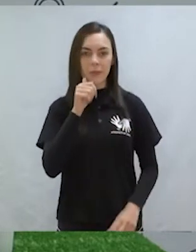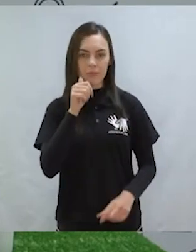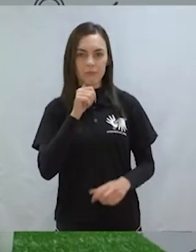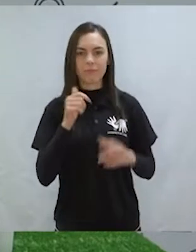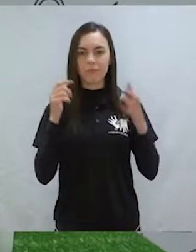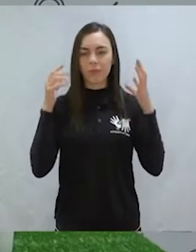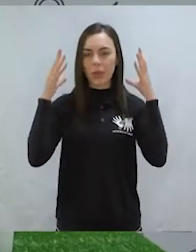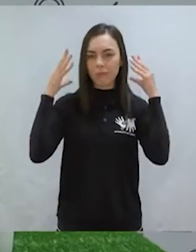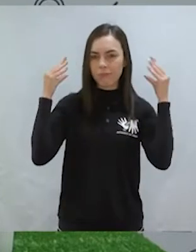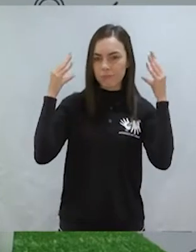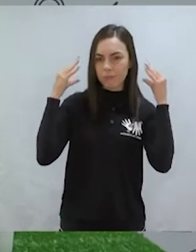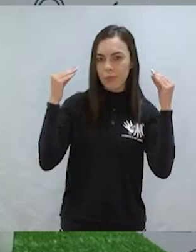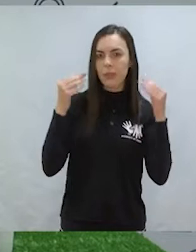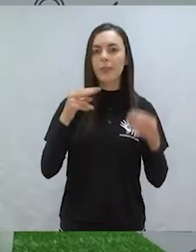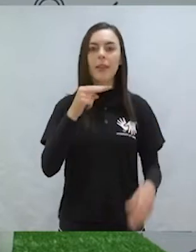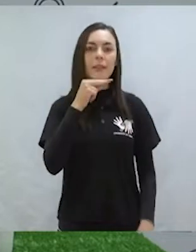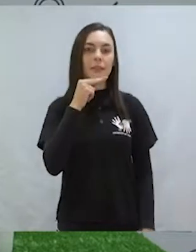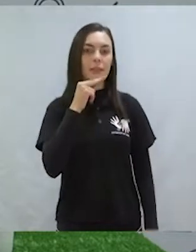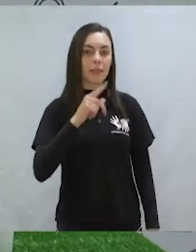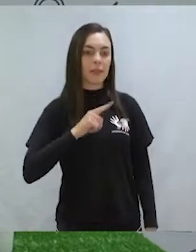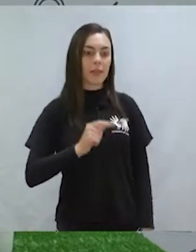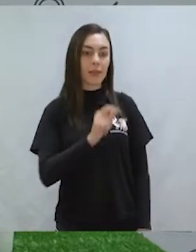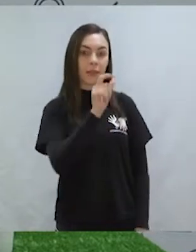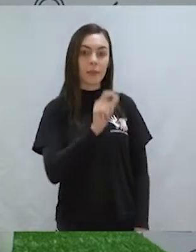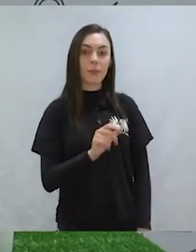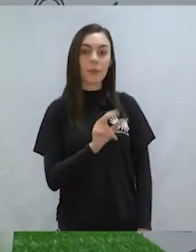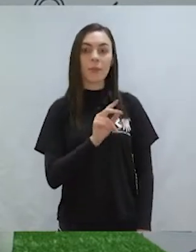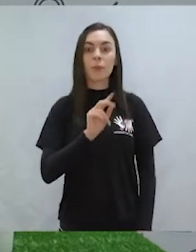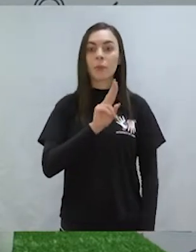a dona Benta, ela tem uma neta que se chama